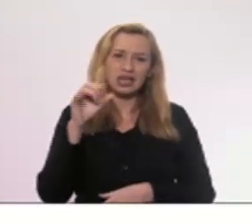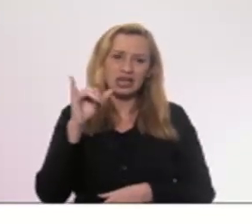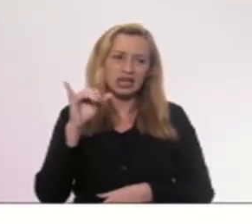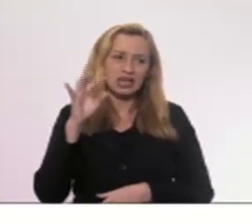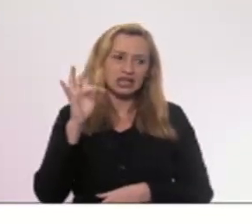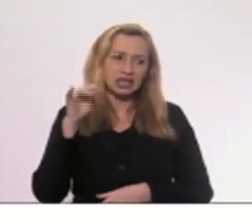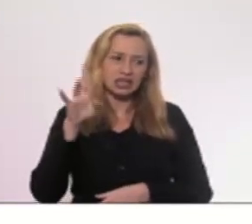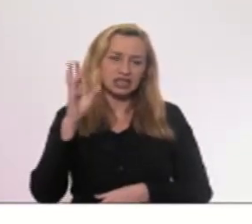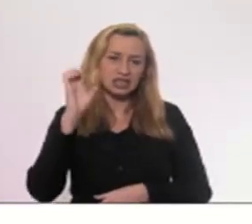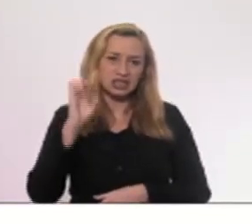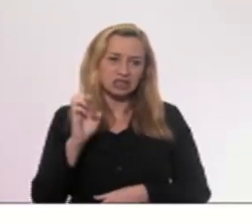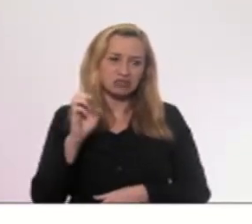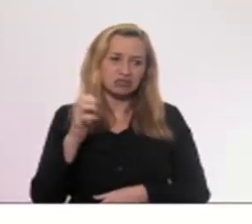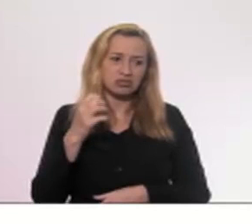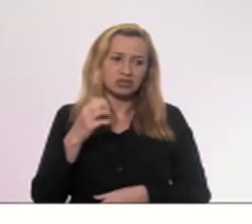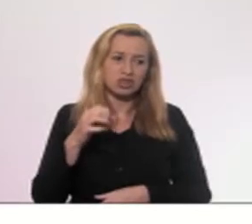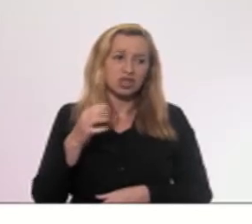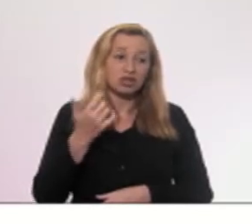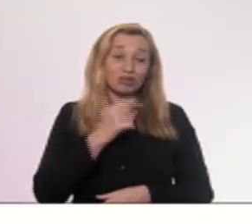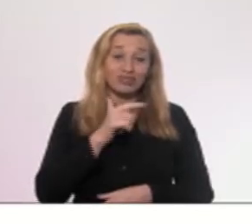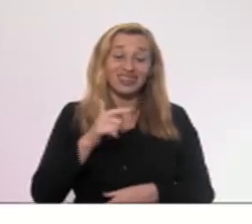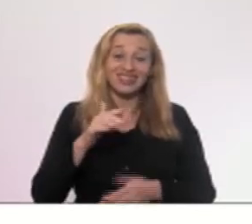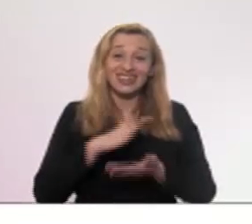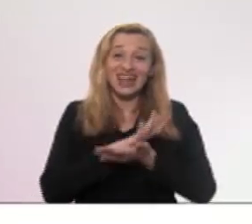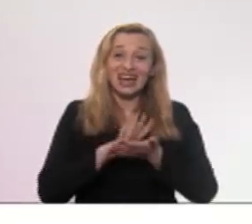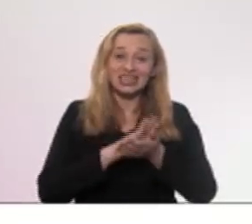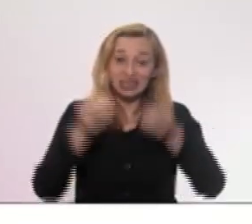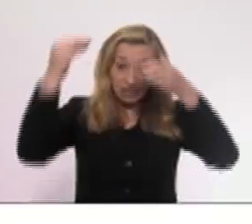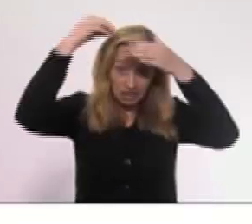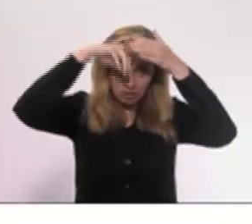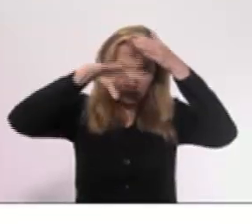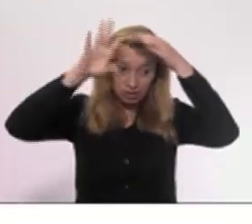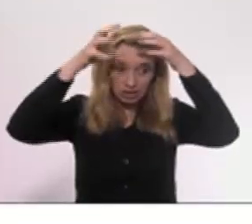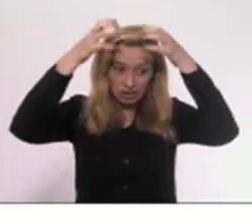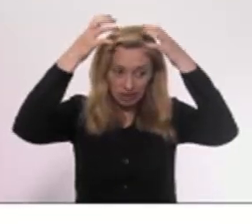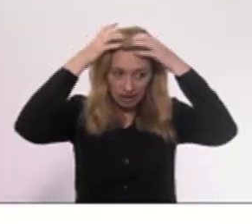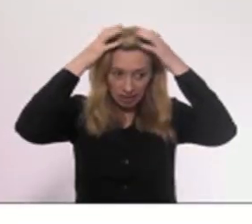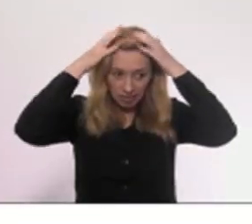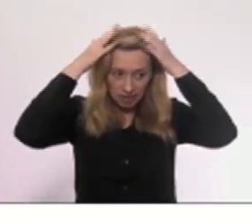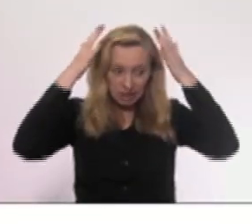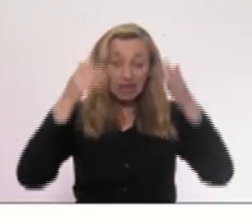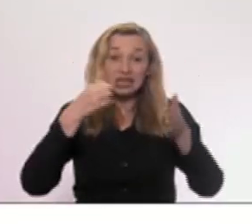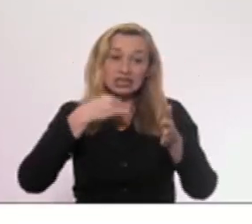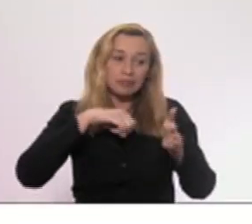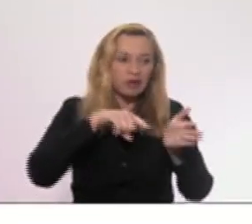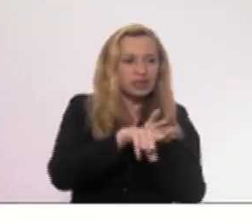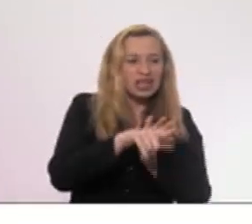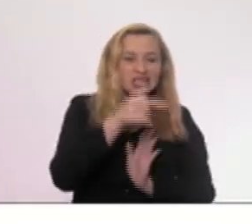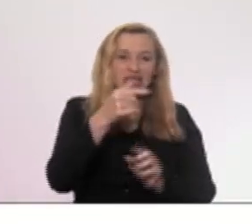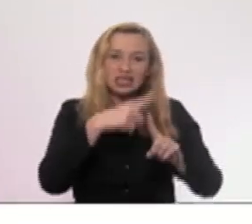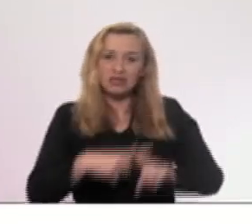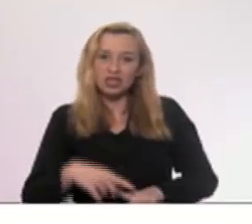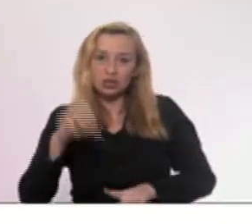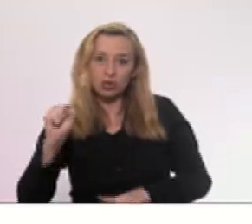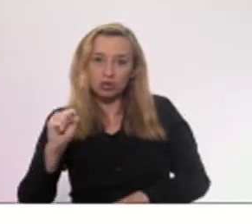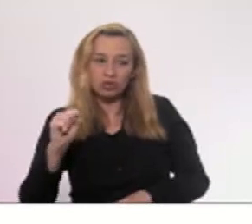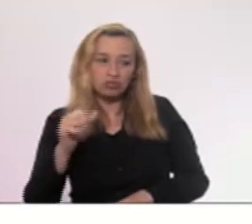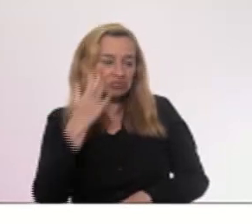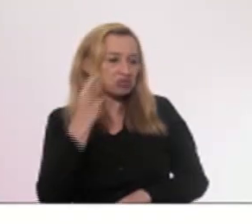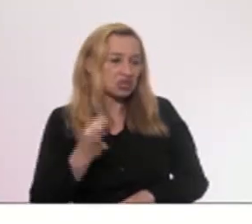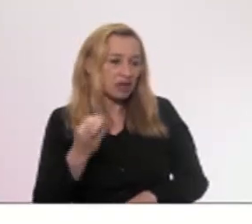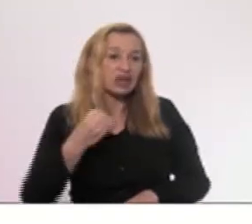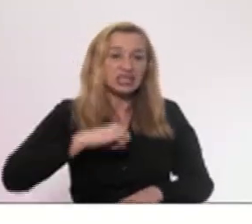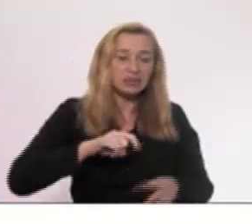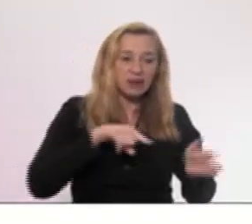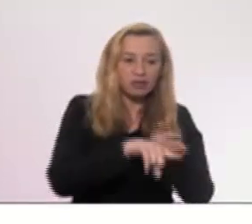não tem nada na cabeça. Se perguntar 7 vezes 8, não sabe. Se perguntar a fórmula da água, não